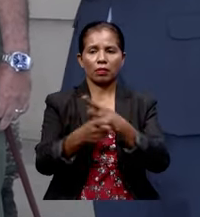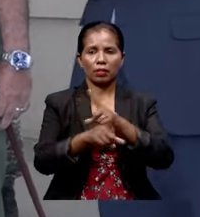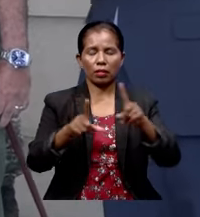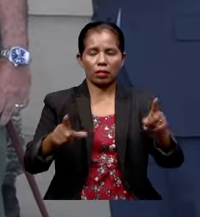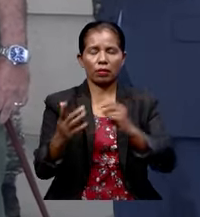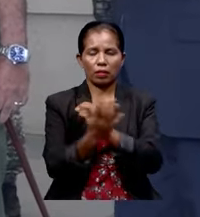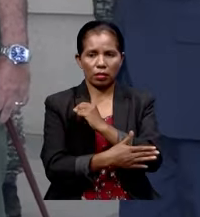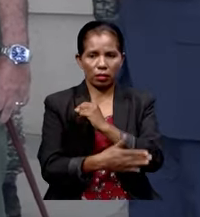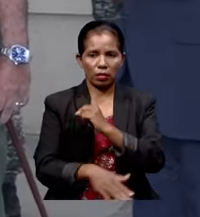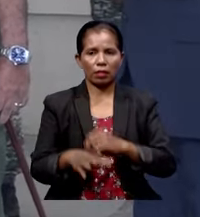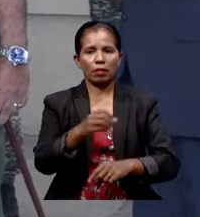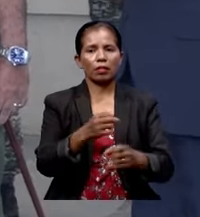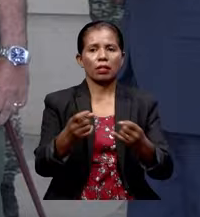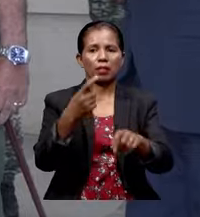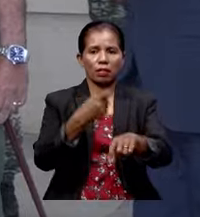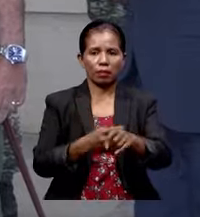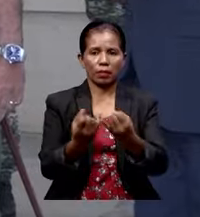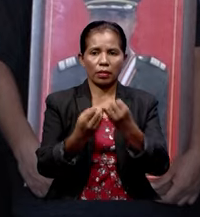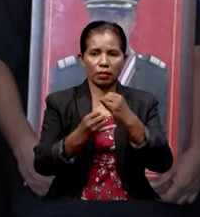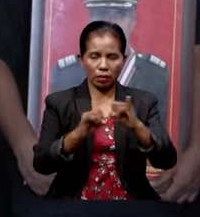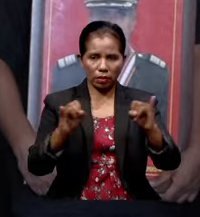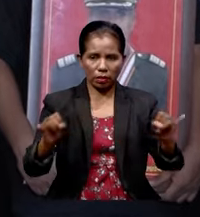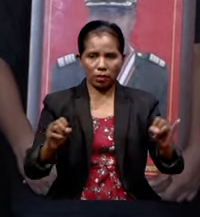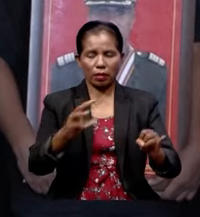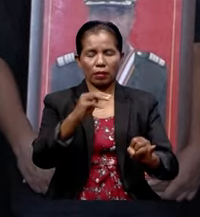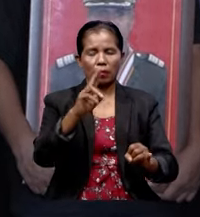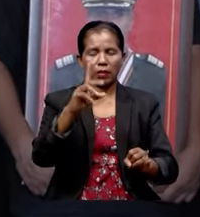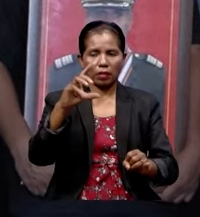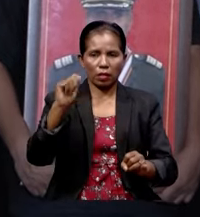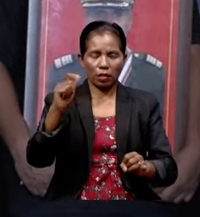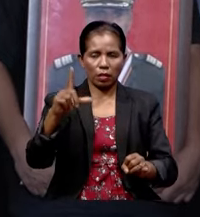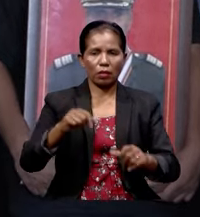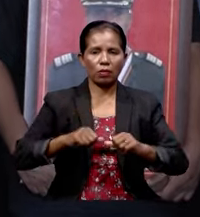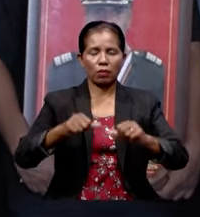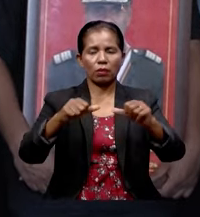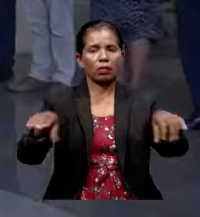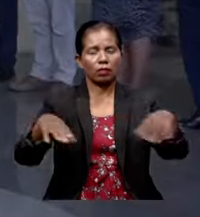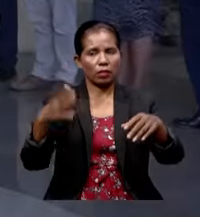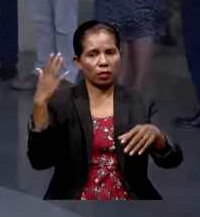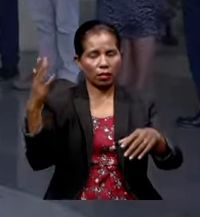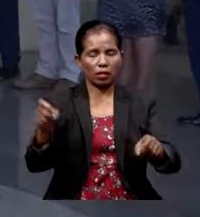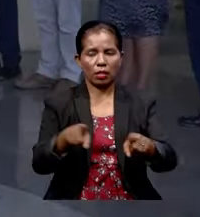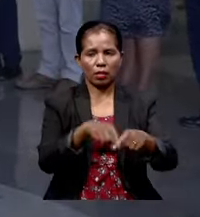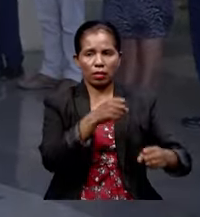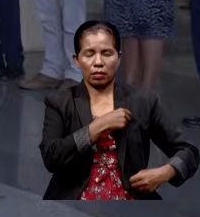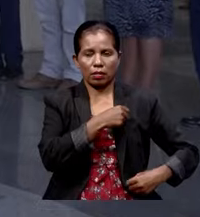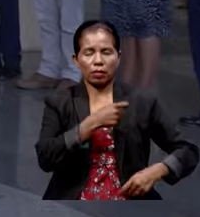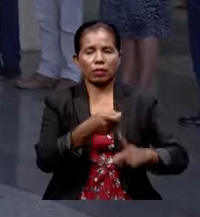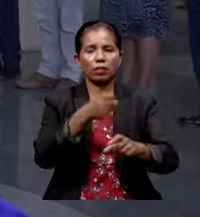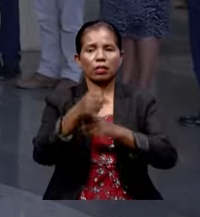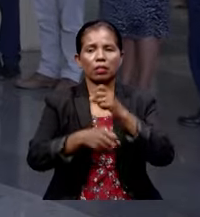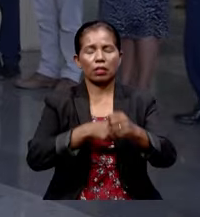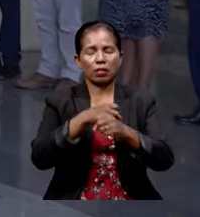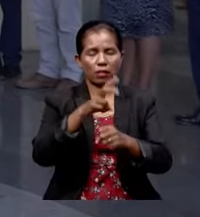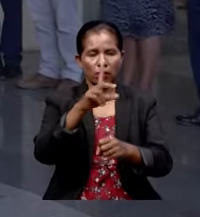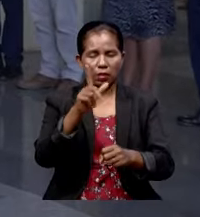pátria, no ia tempo ukunan nemos saudoso Maukalu continua haknar an nudar militar, usitinen riun rua ida to